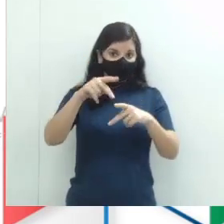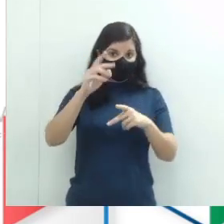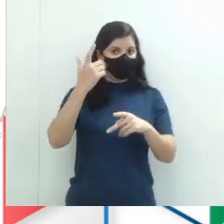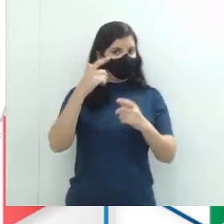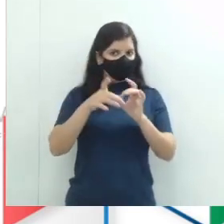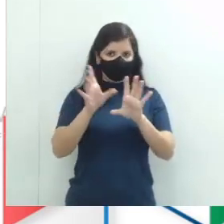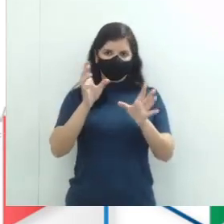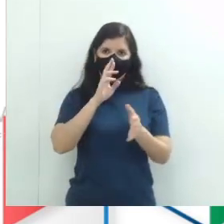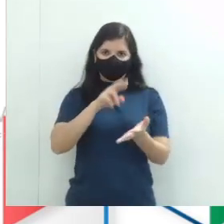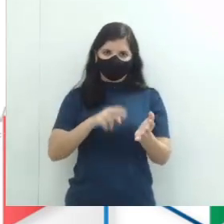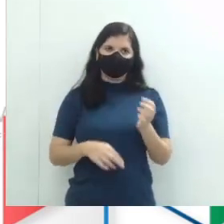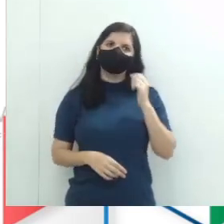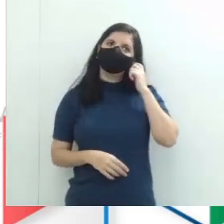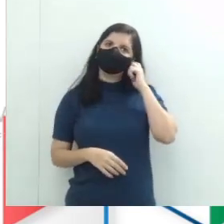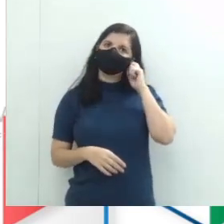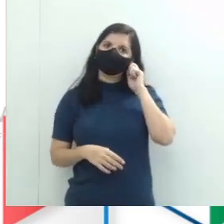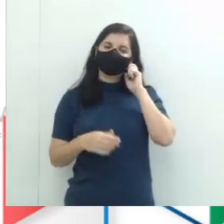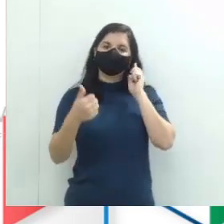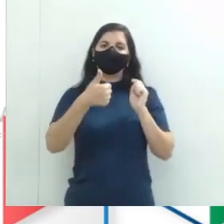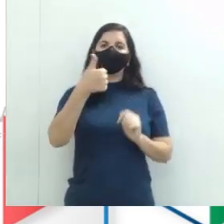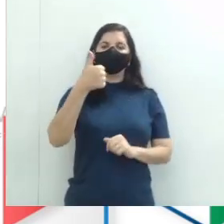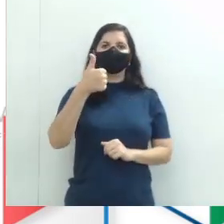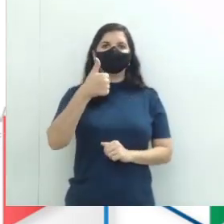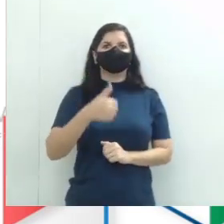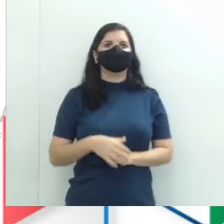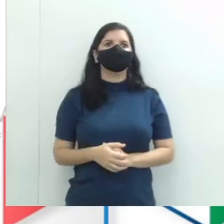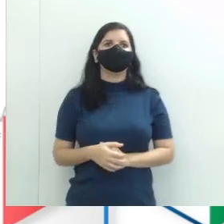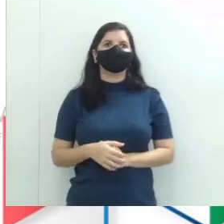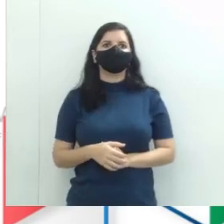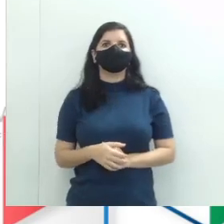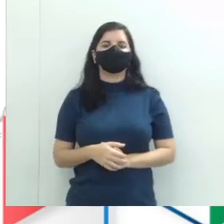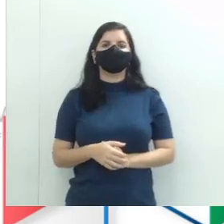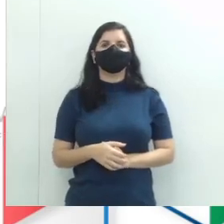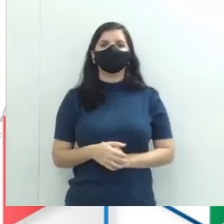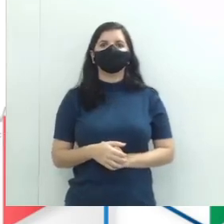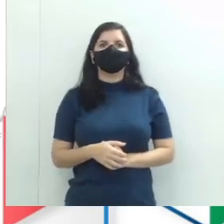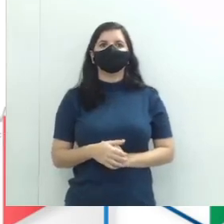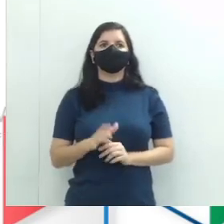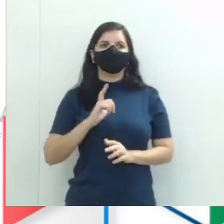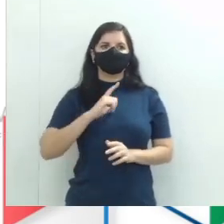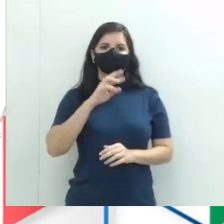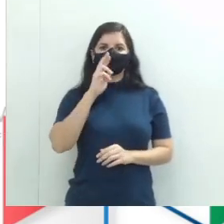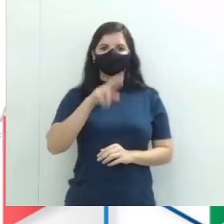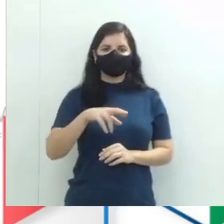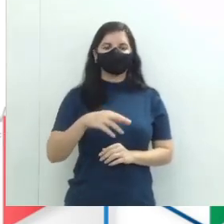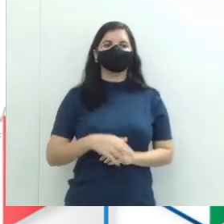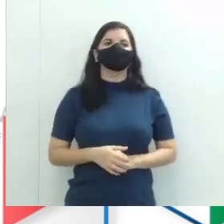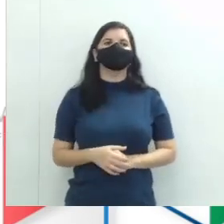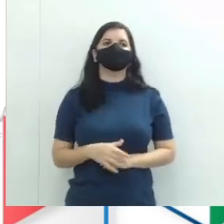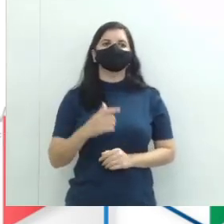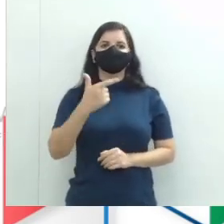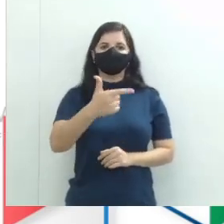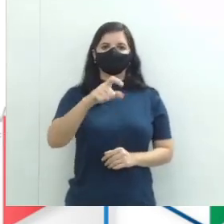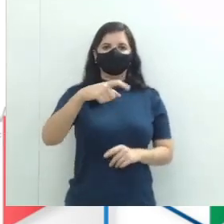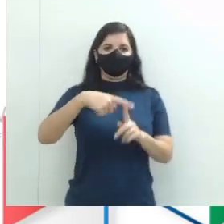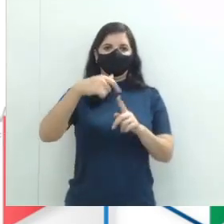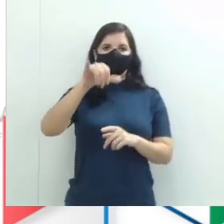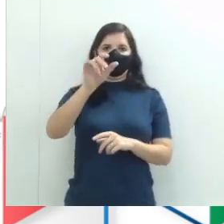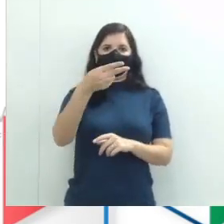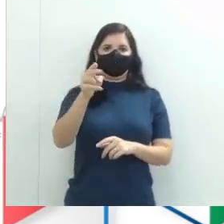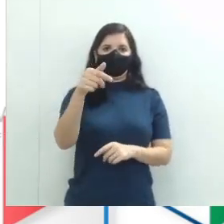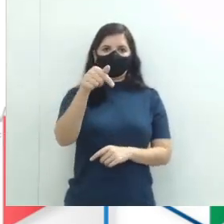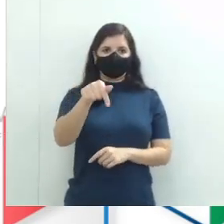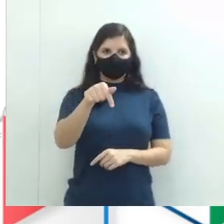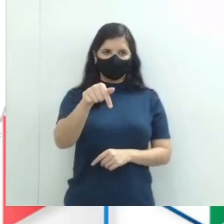seu jeito. Tá? Primeira solução. Trazer para vocês aqui, tá? Primeira solução, 2x mais y igual